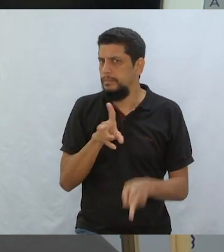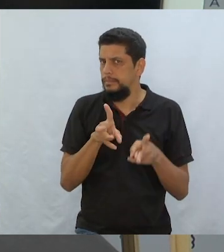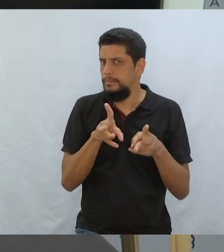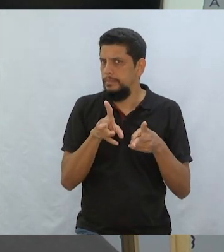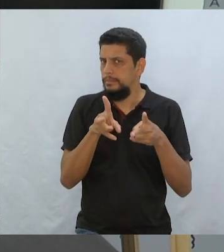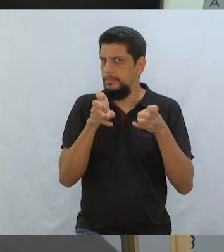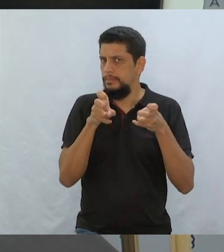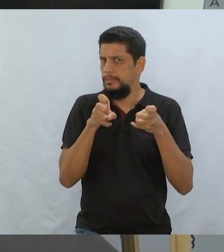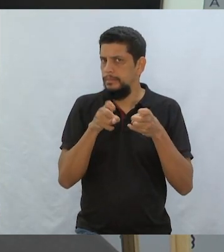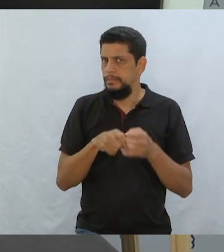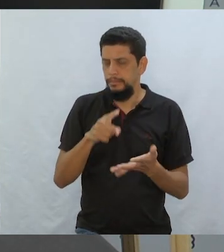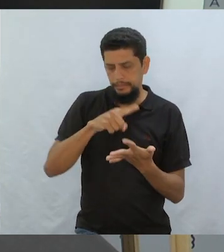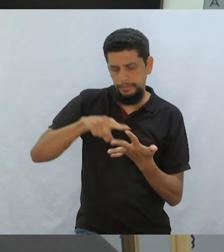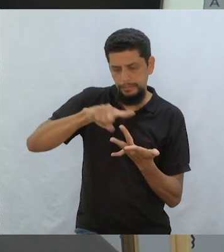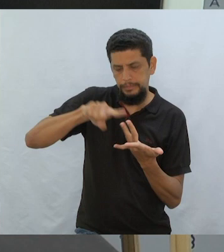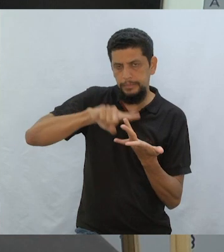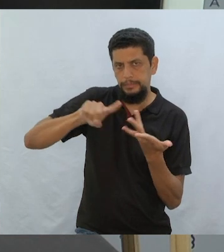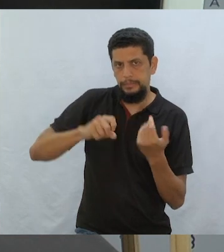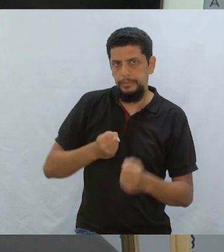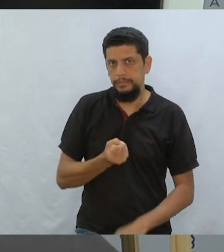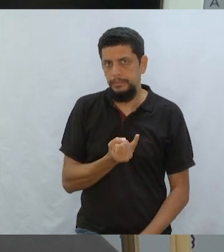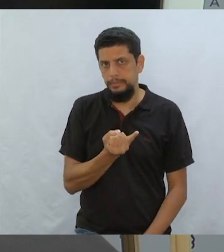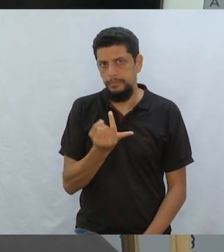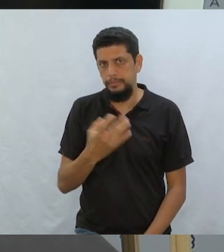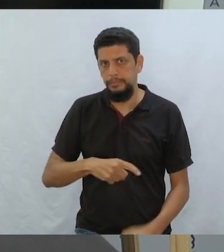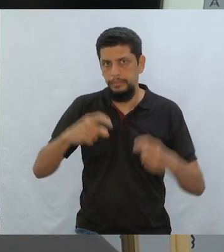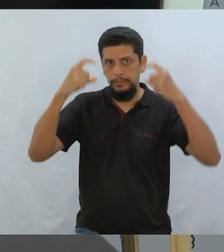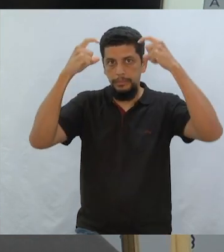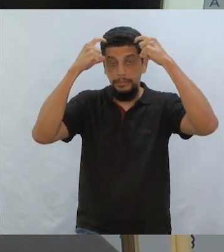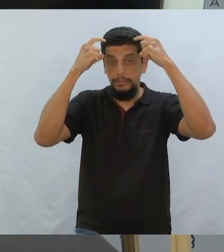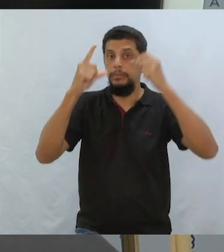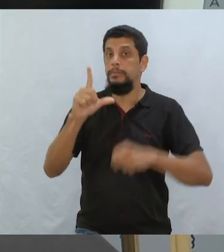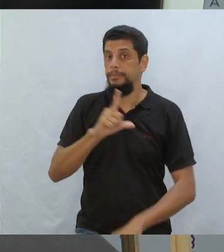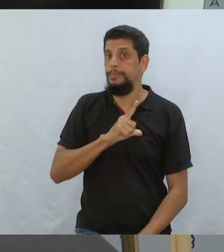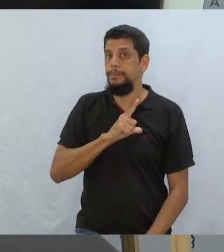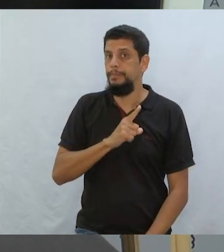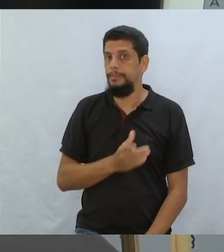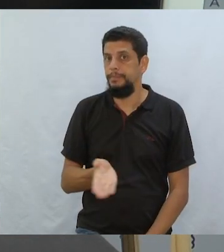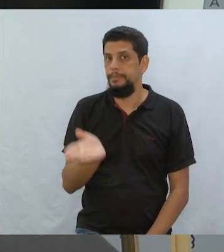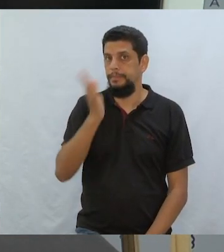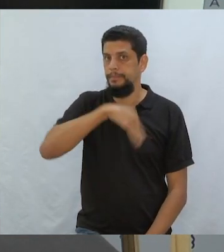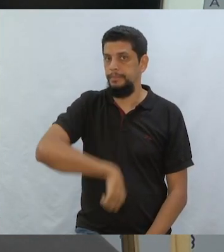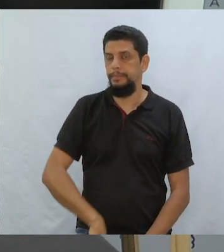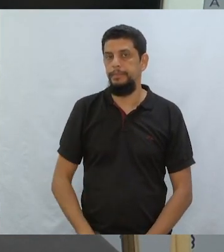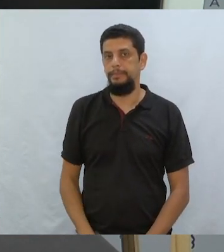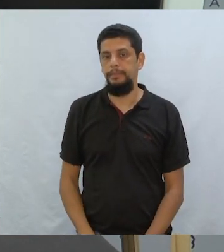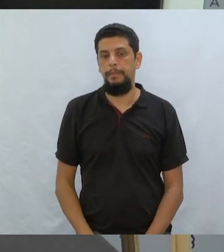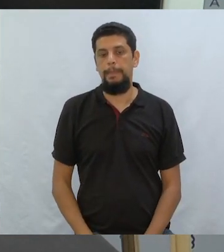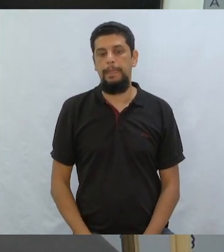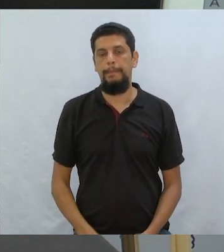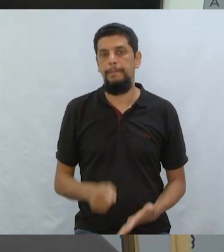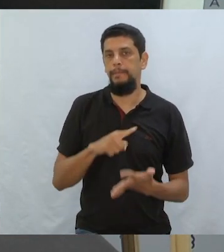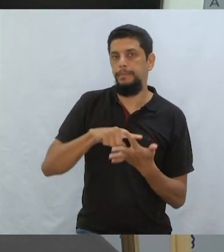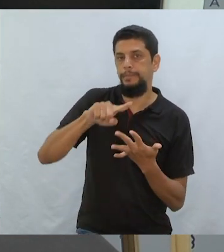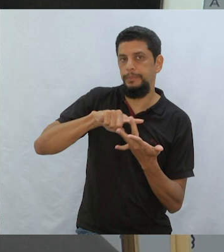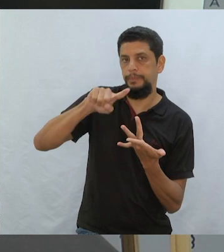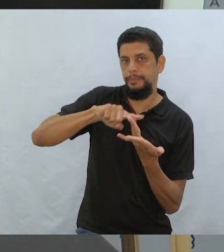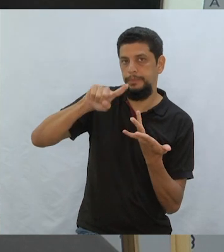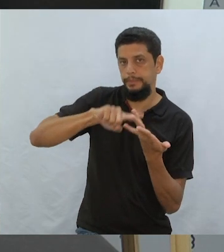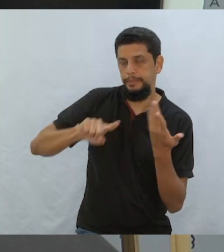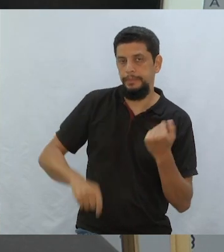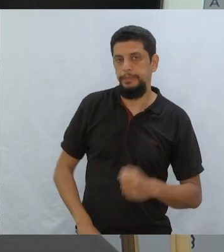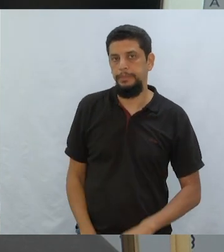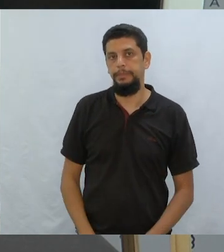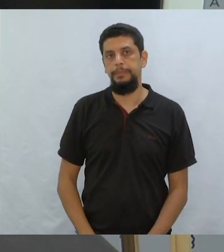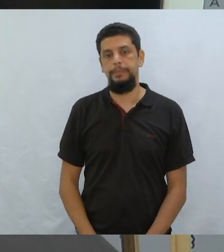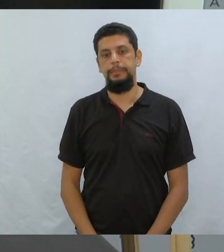bem. Vamos contar, vamos ver quantos ursos tem aqui? Então vamos lá, vamos ajudar a Ana. Trouxe a figurinha da Ana